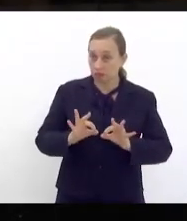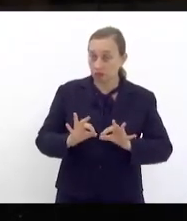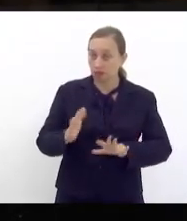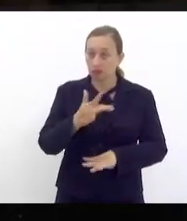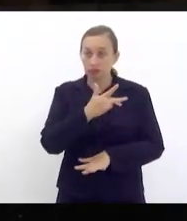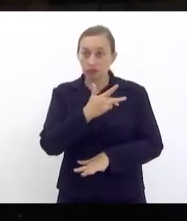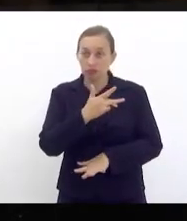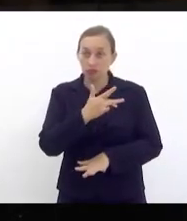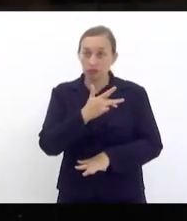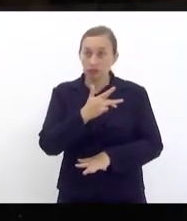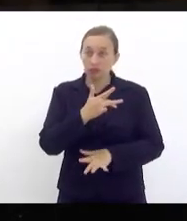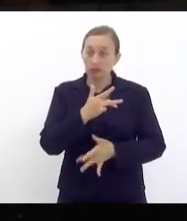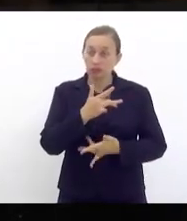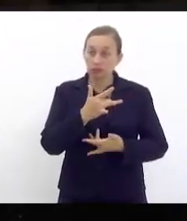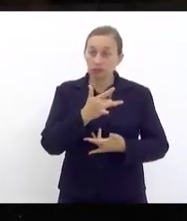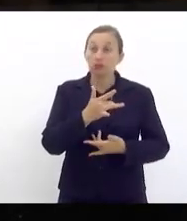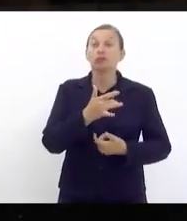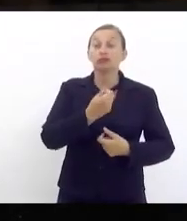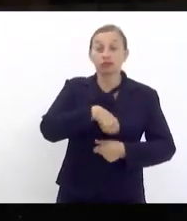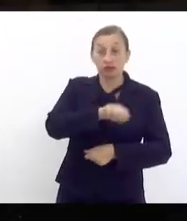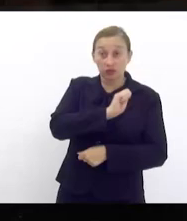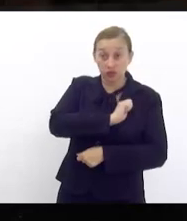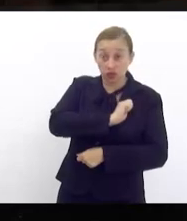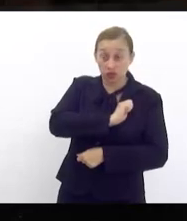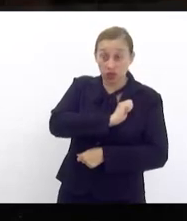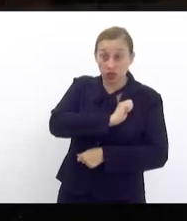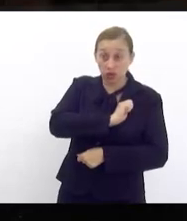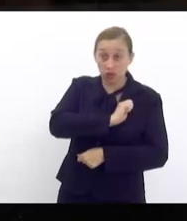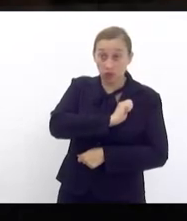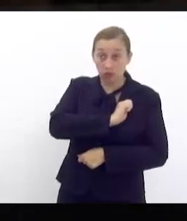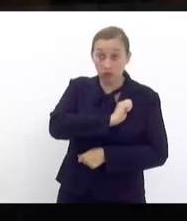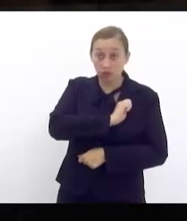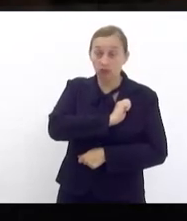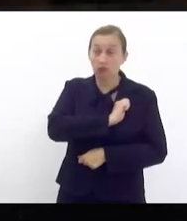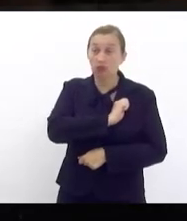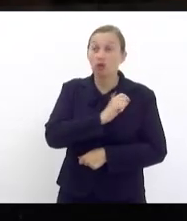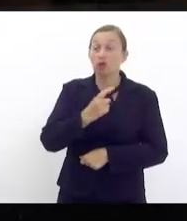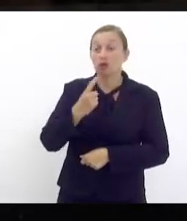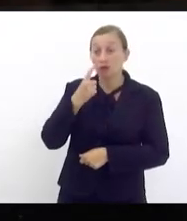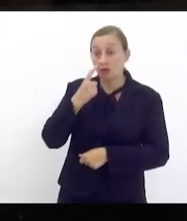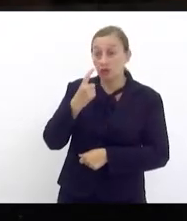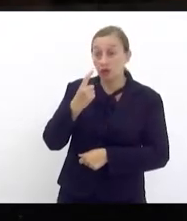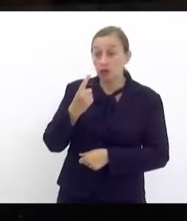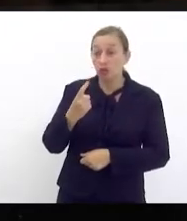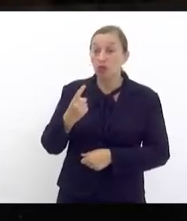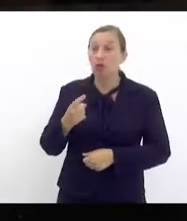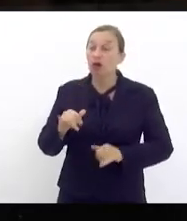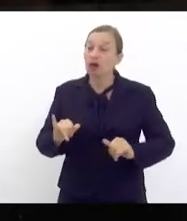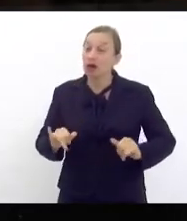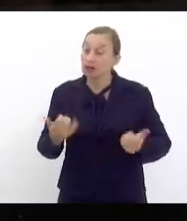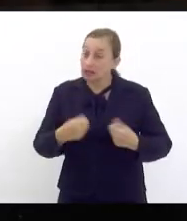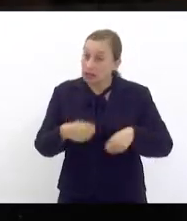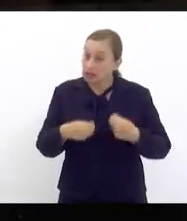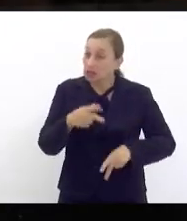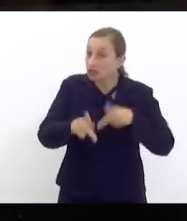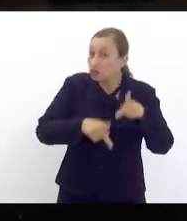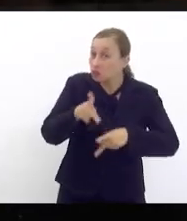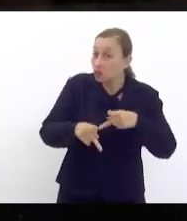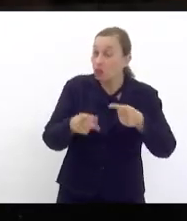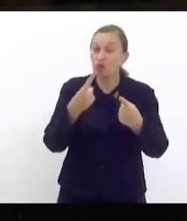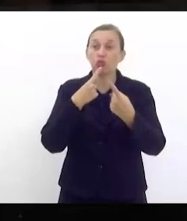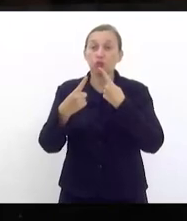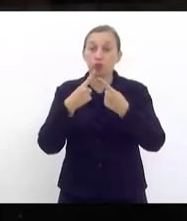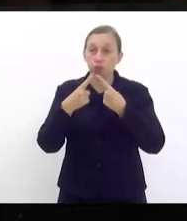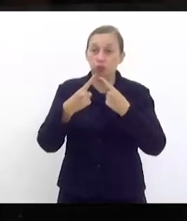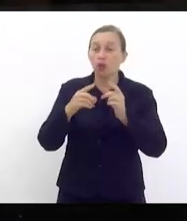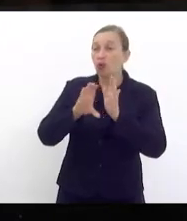saúde fiscal, sanar as demandas reprimidas que aquele Estado tem e que a sua população sofre. Isso é um debate conceitual